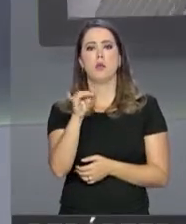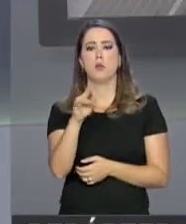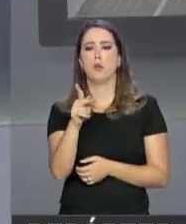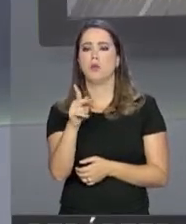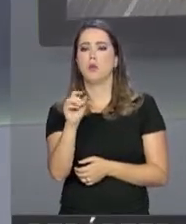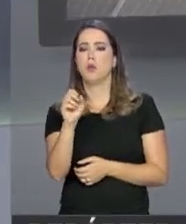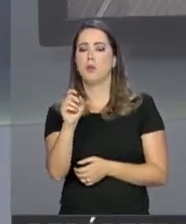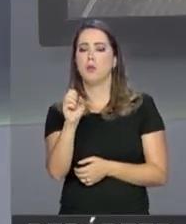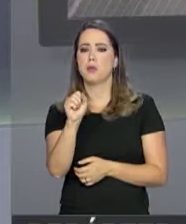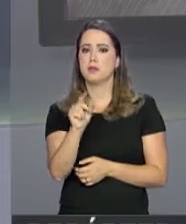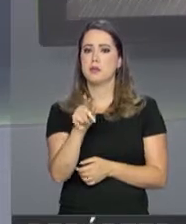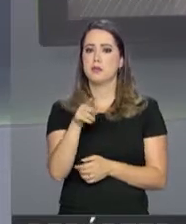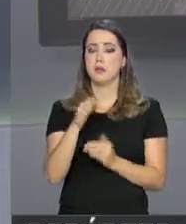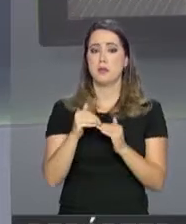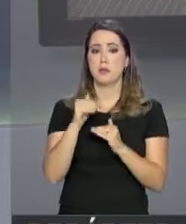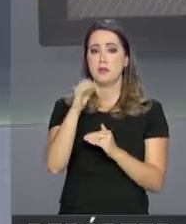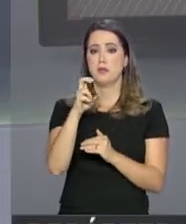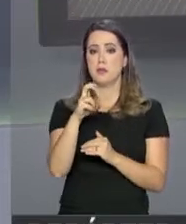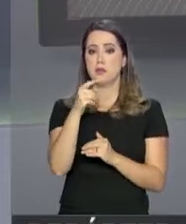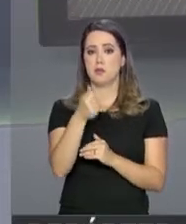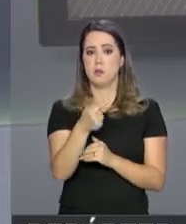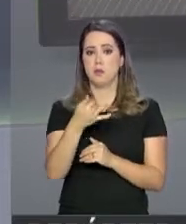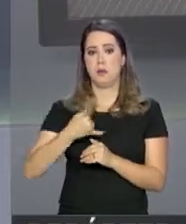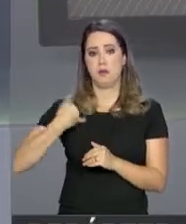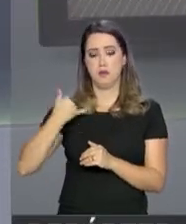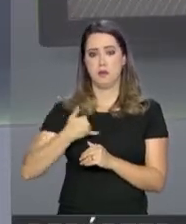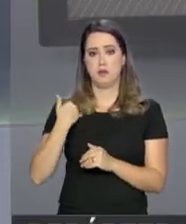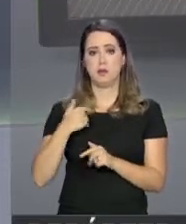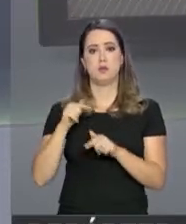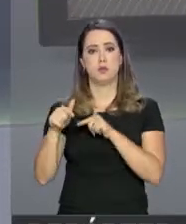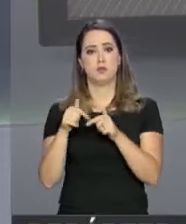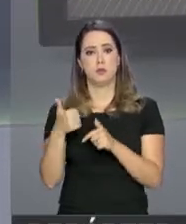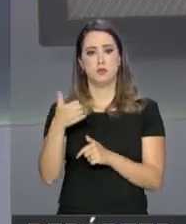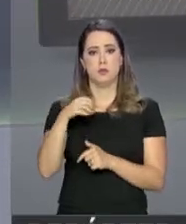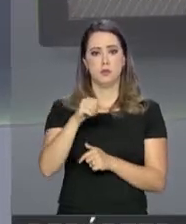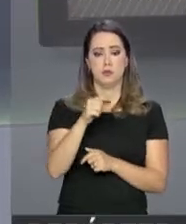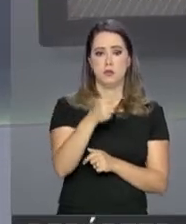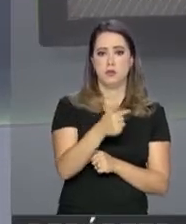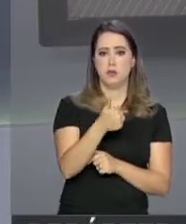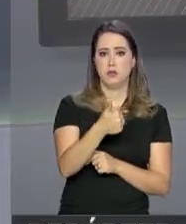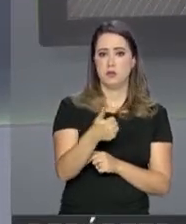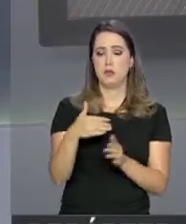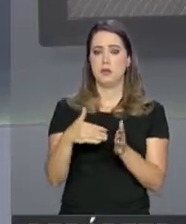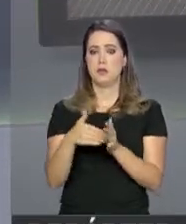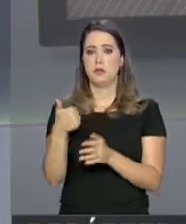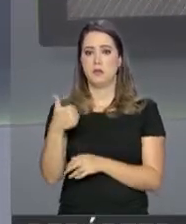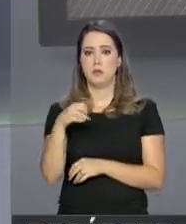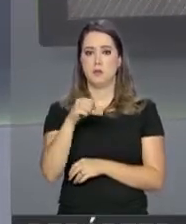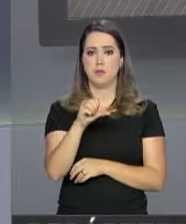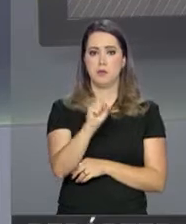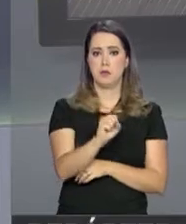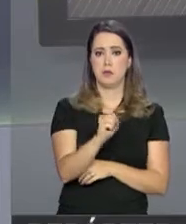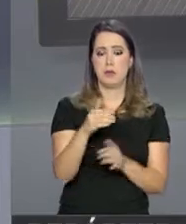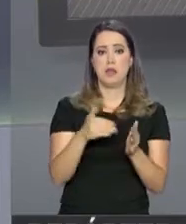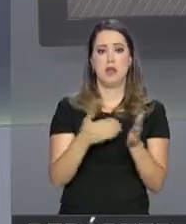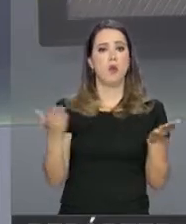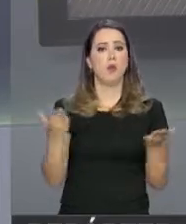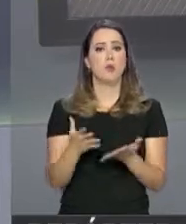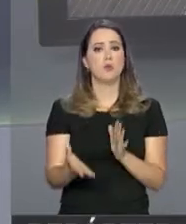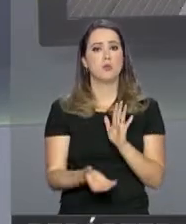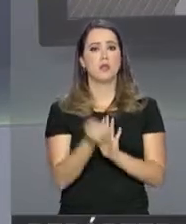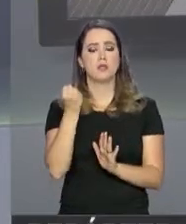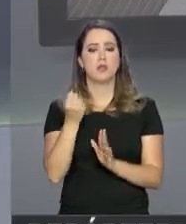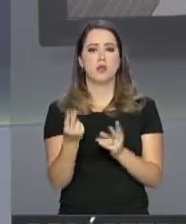tem 57 anos ou mais e trabalhou entre 1971 e 1988 tem até hoje para sacar o